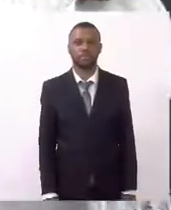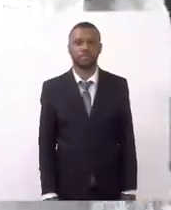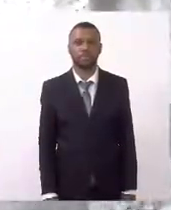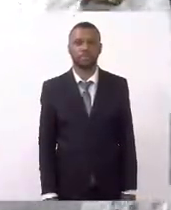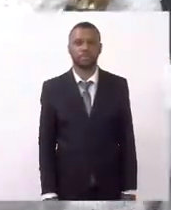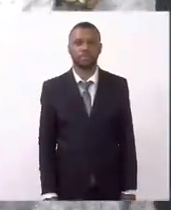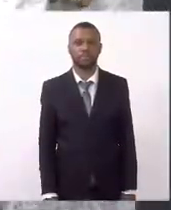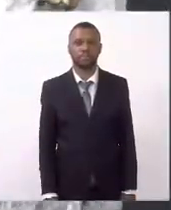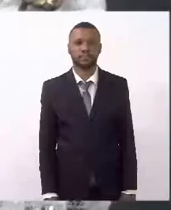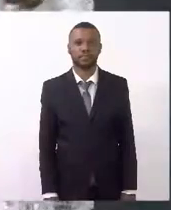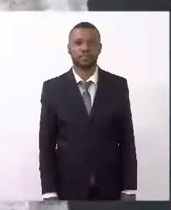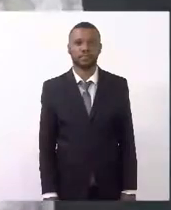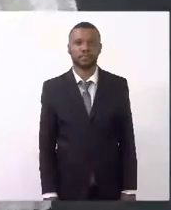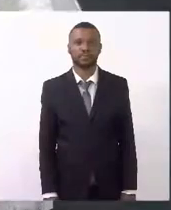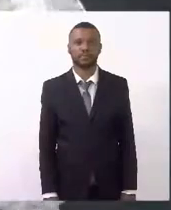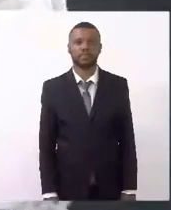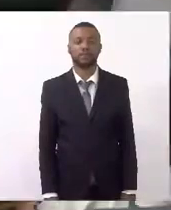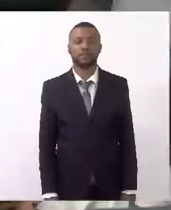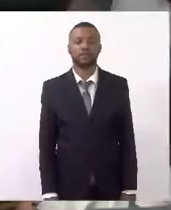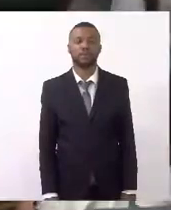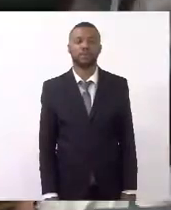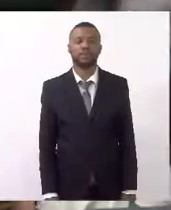E aí